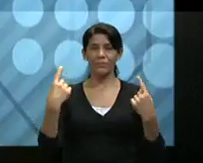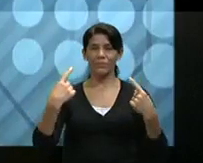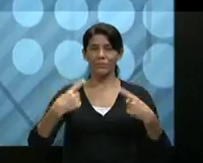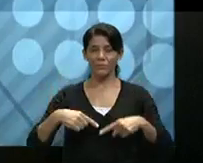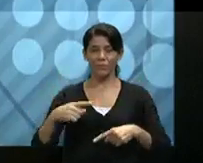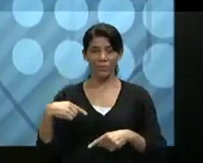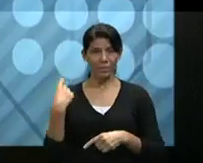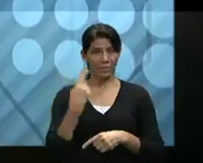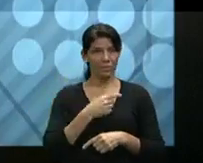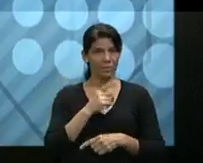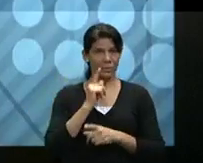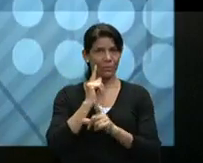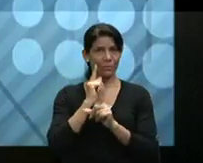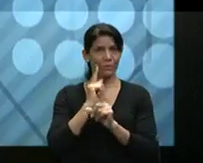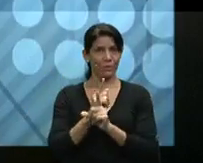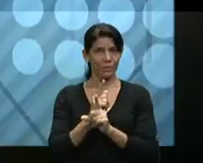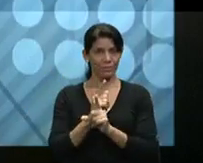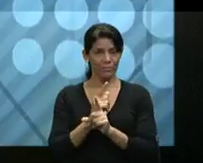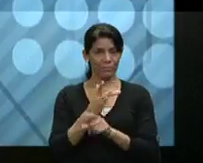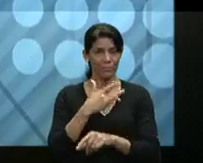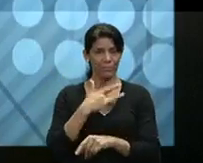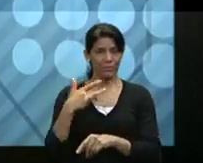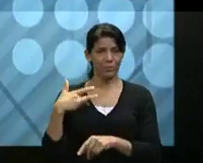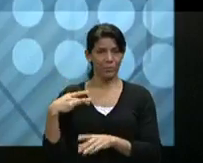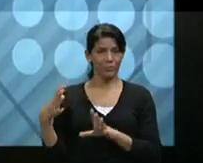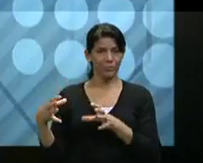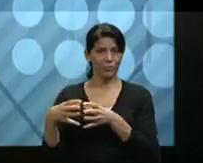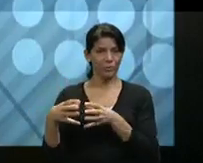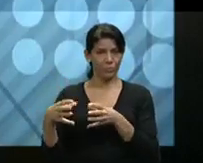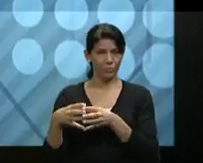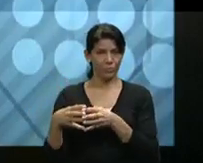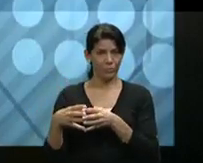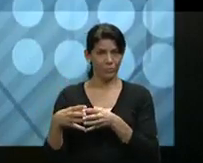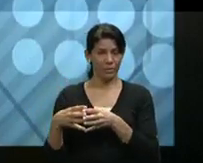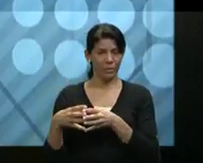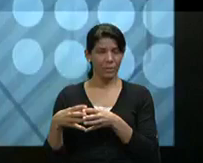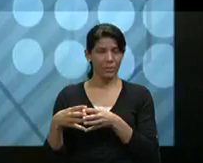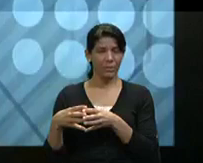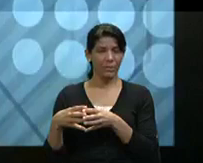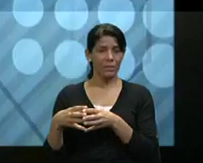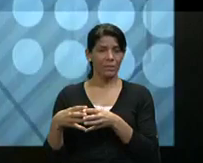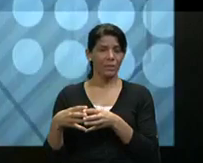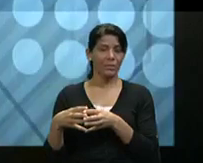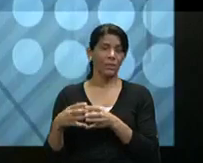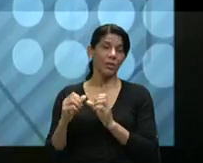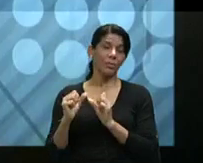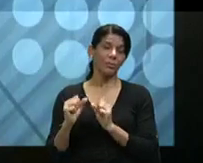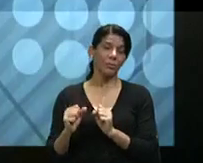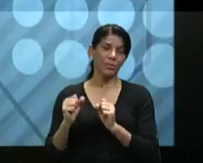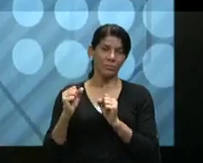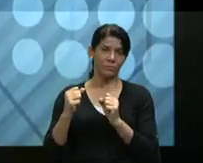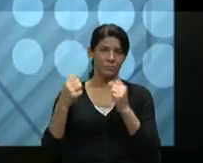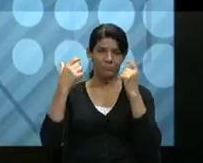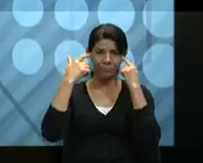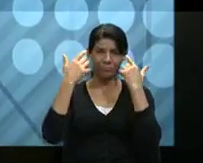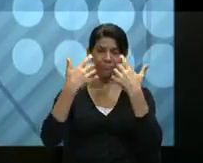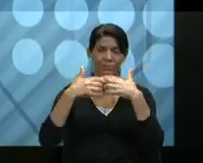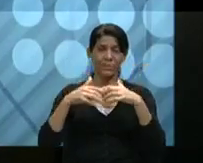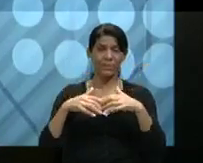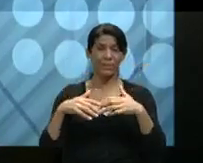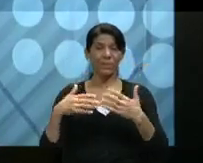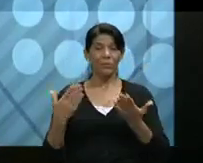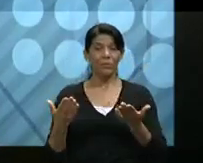que nós encontramos na saúde coletiva e, assim, já podemos pensar em